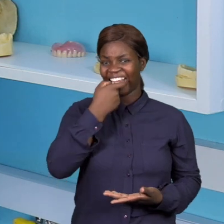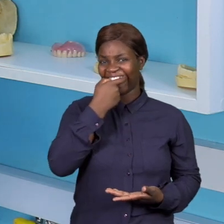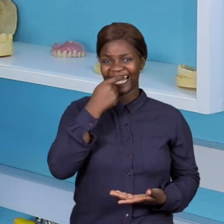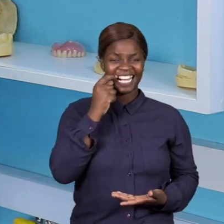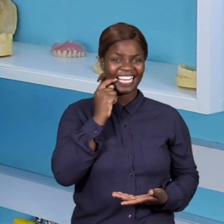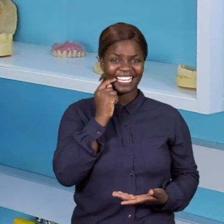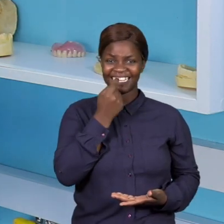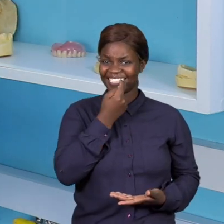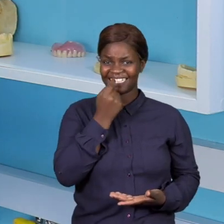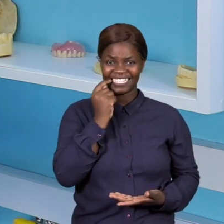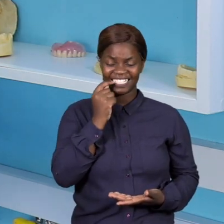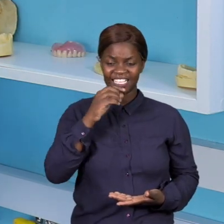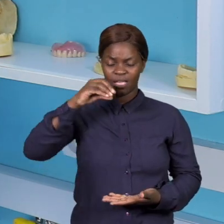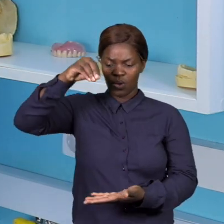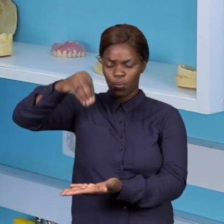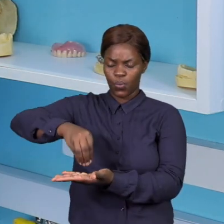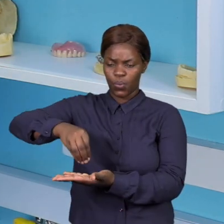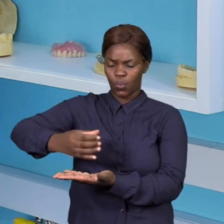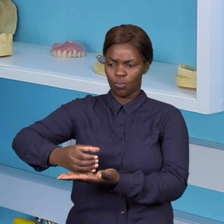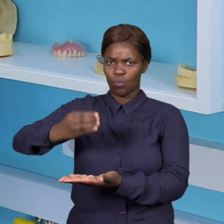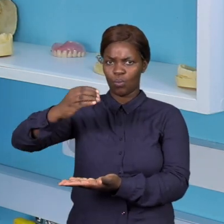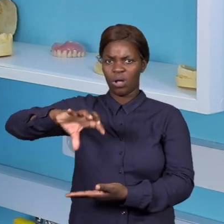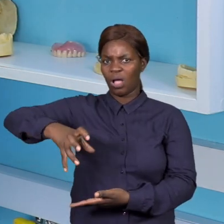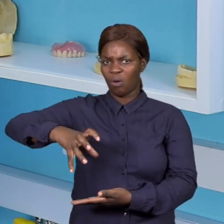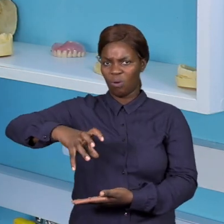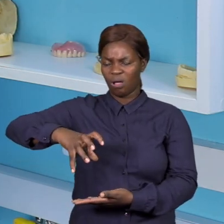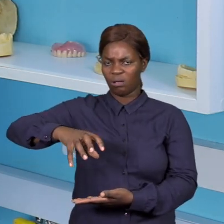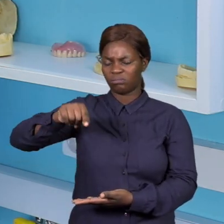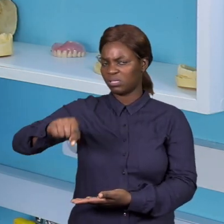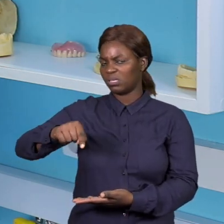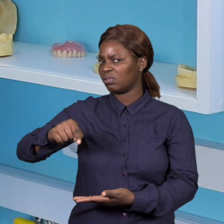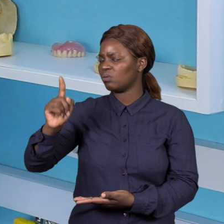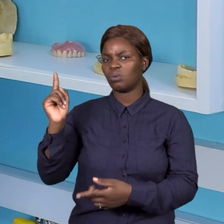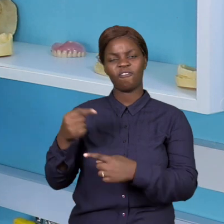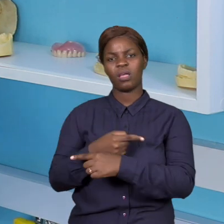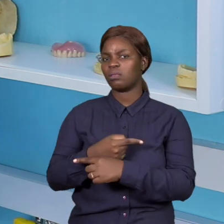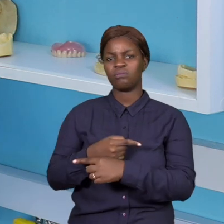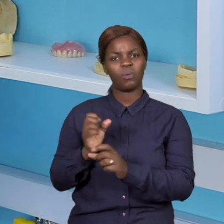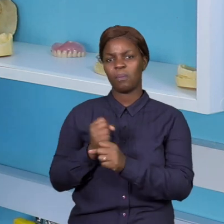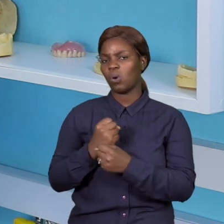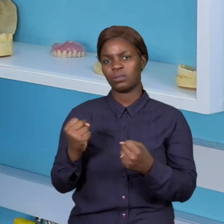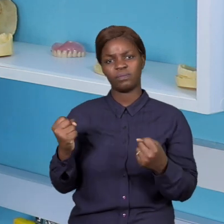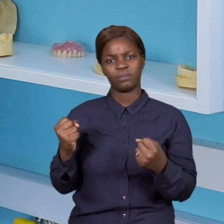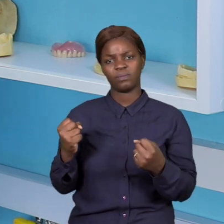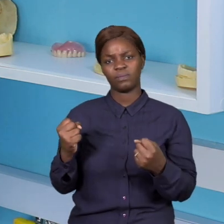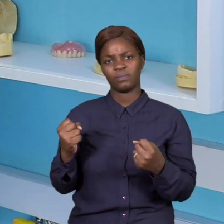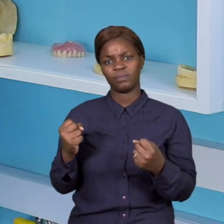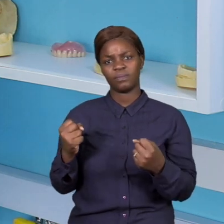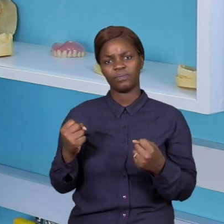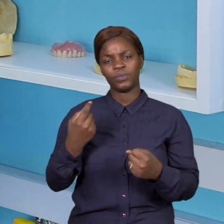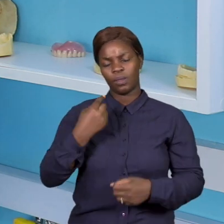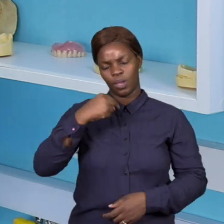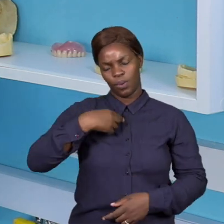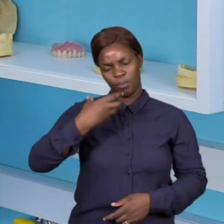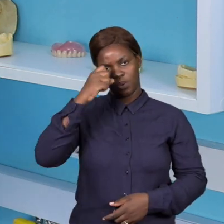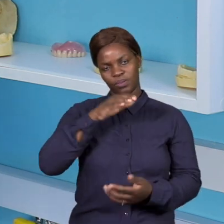dormir, colocamos dentro de um copo com água, né? O que acontece? Eu discrepo um pouco acerca da maneira